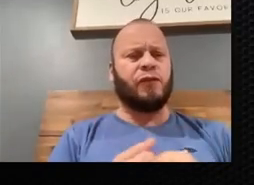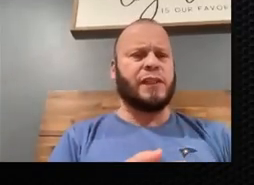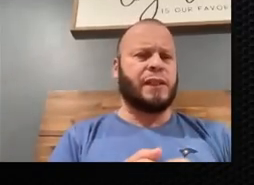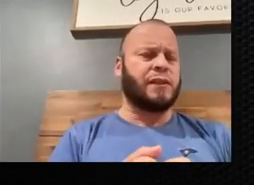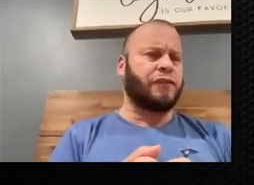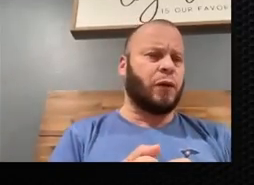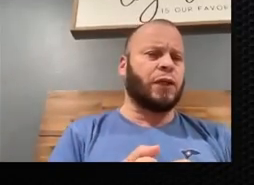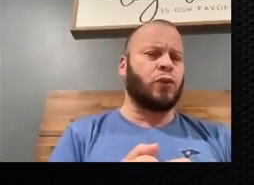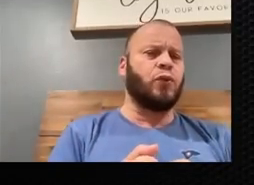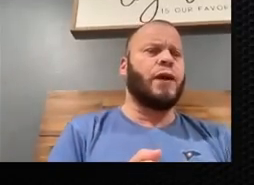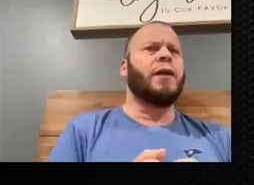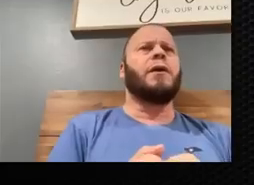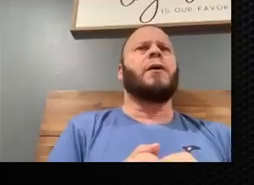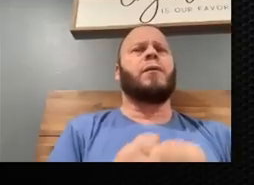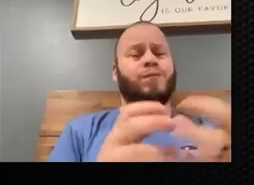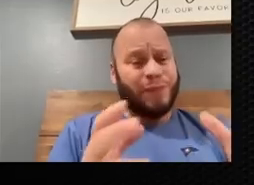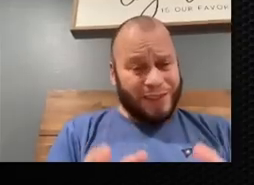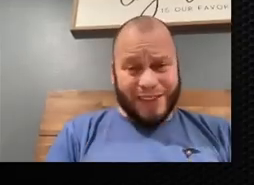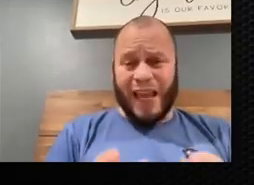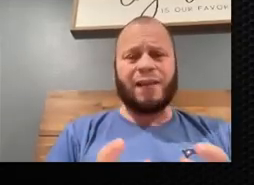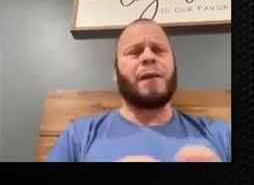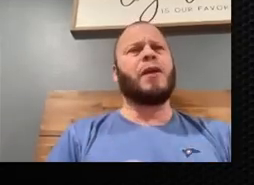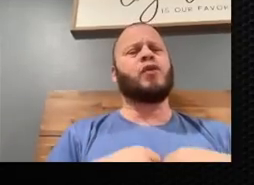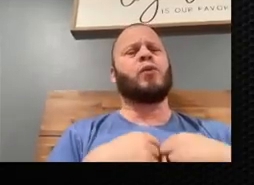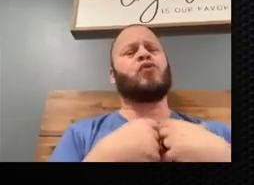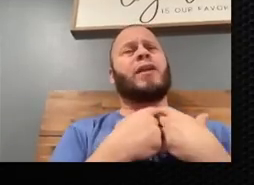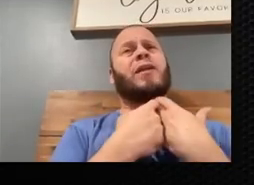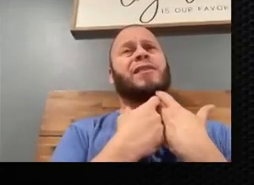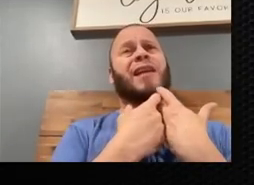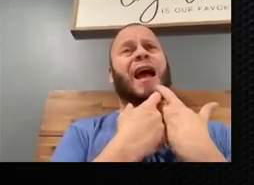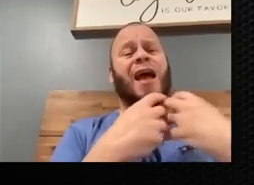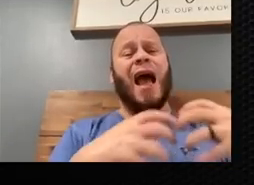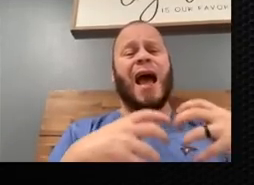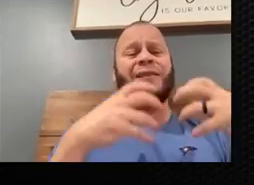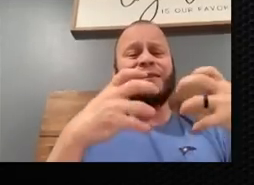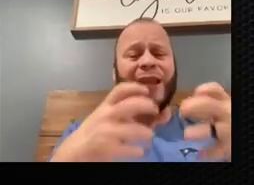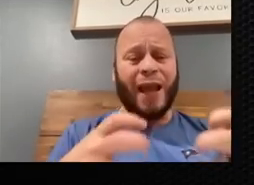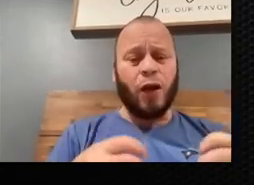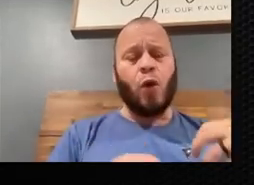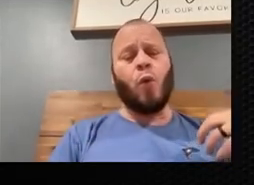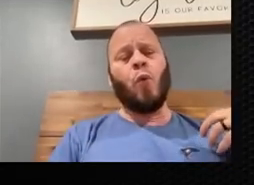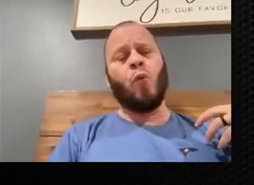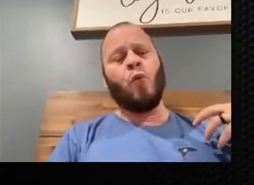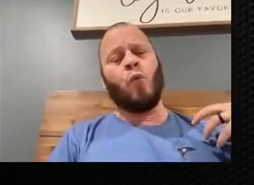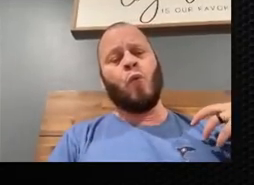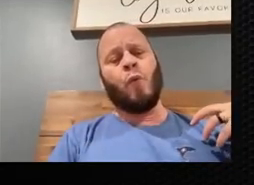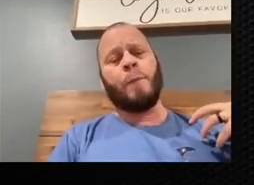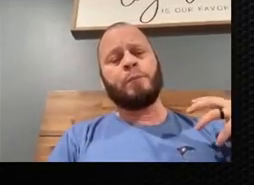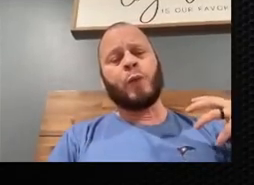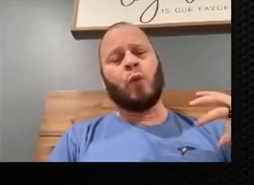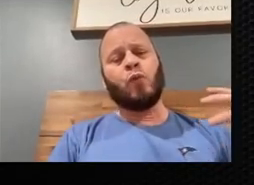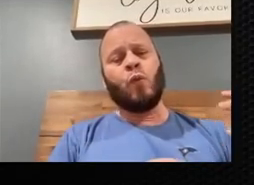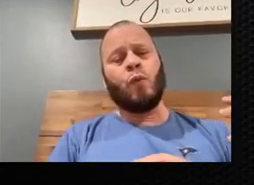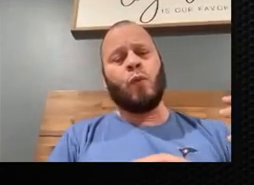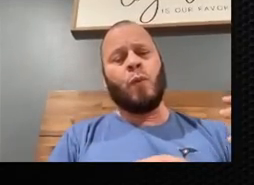conseguirem fazer essa falcatrua, certamente o Bolsonaro será até uma